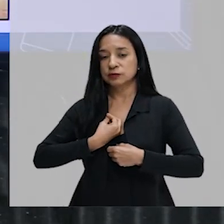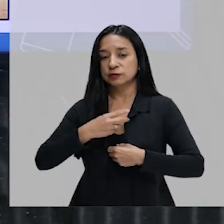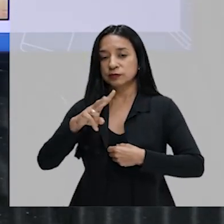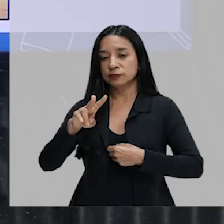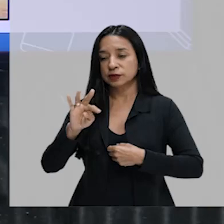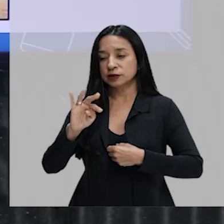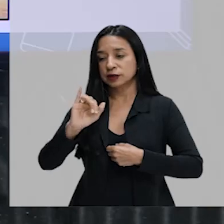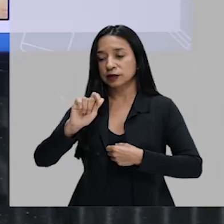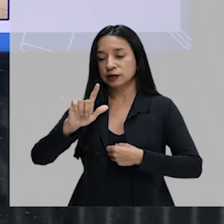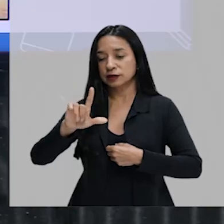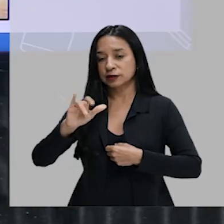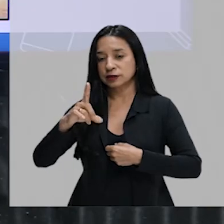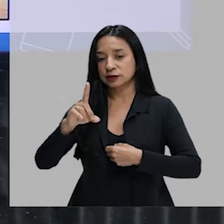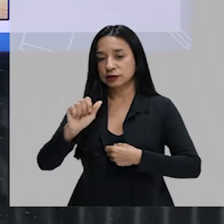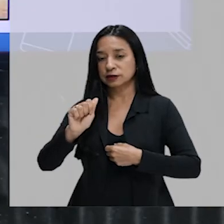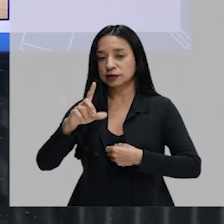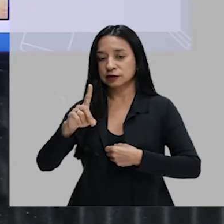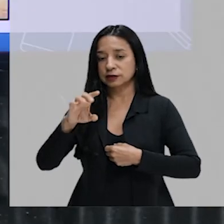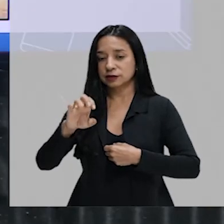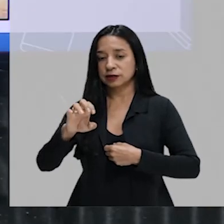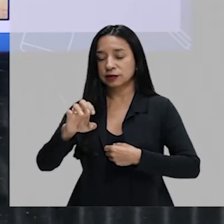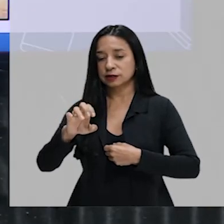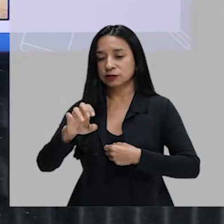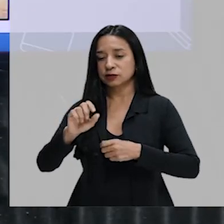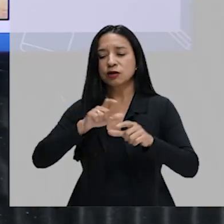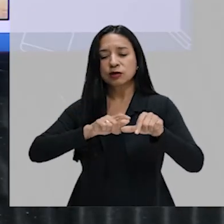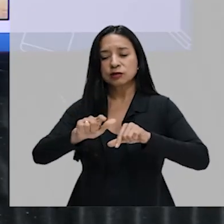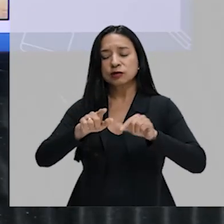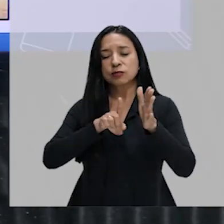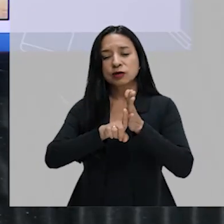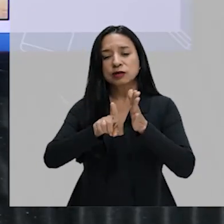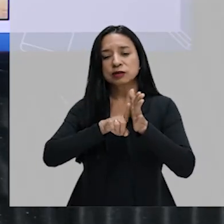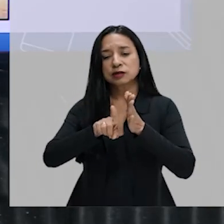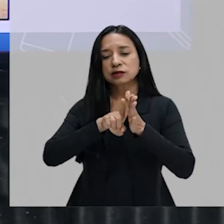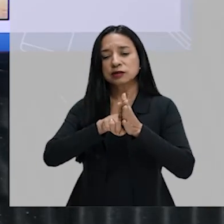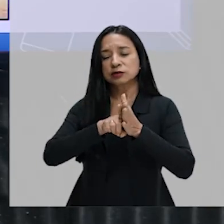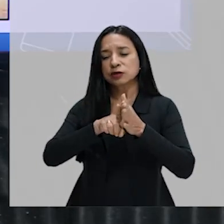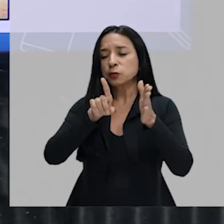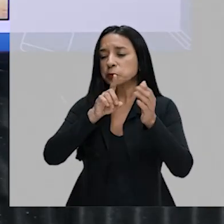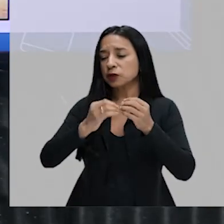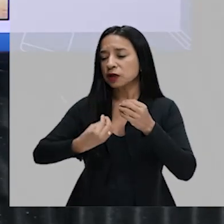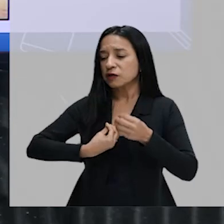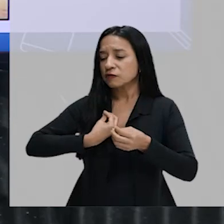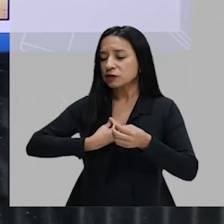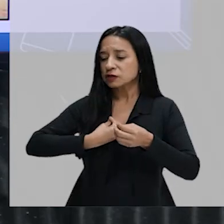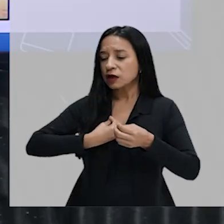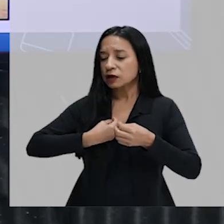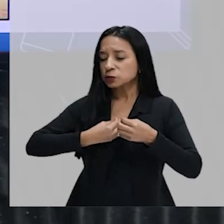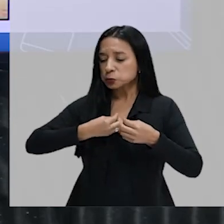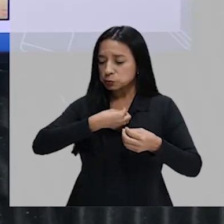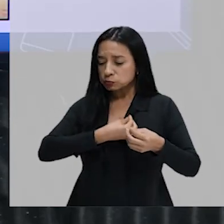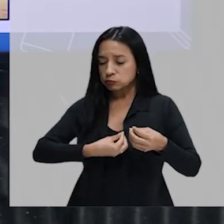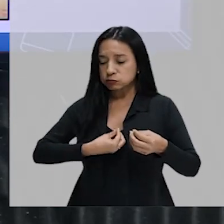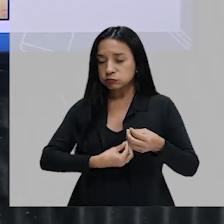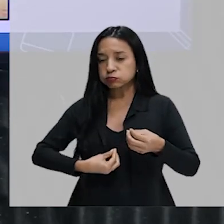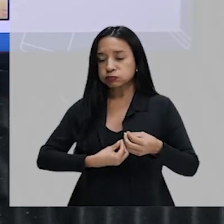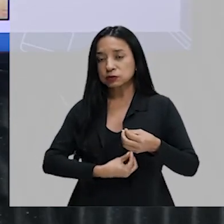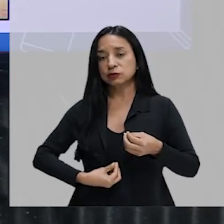participando de uma biodança. São essas vivências aqui que devem ser colocadas em questão.